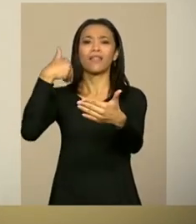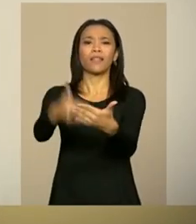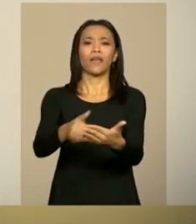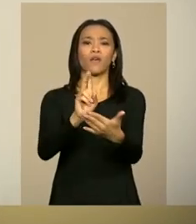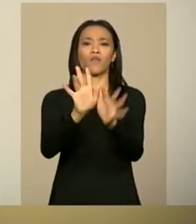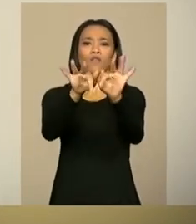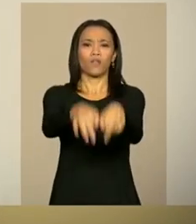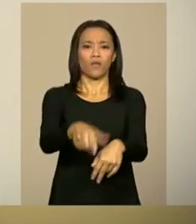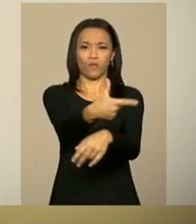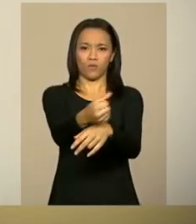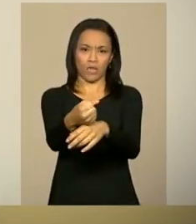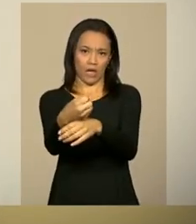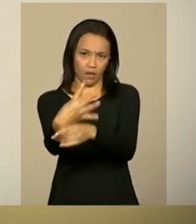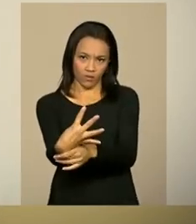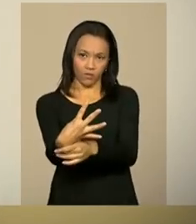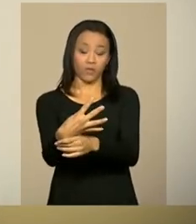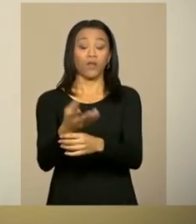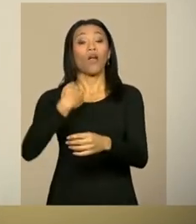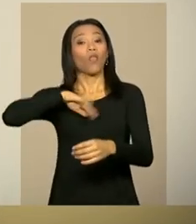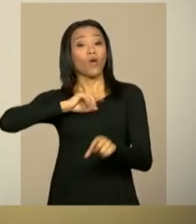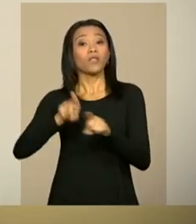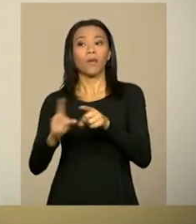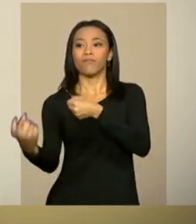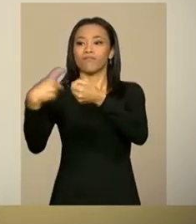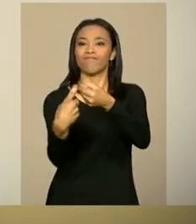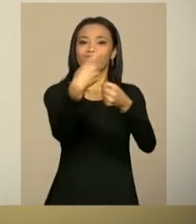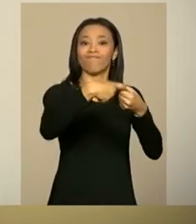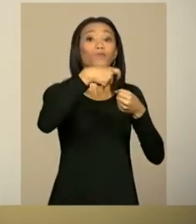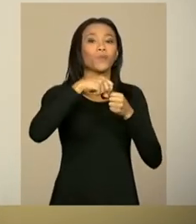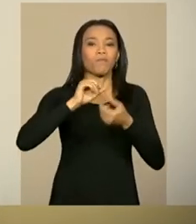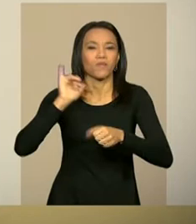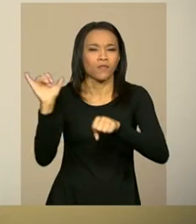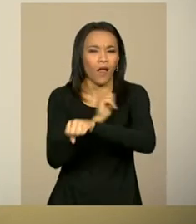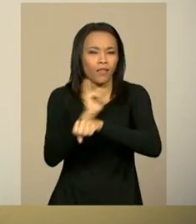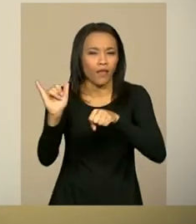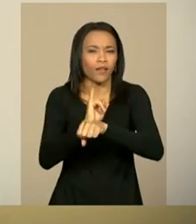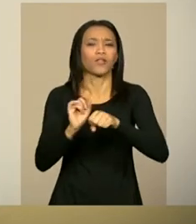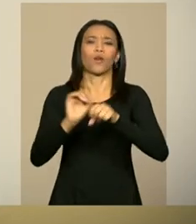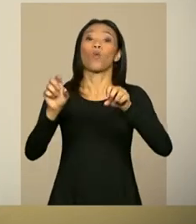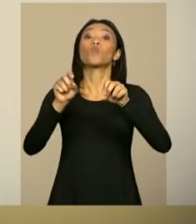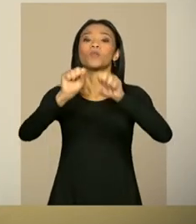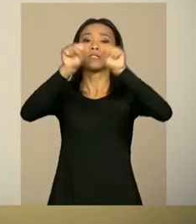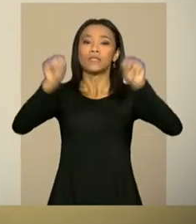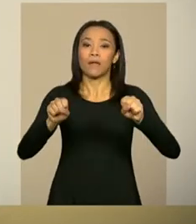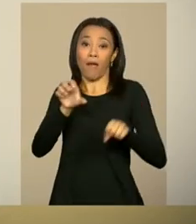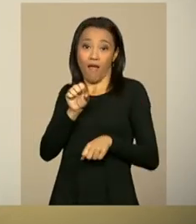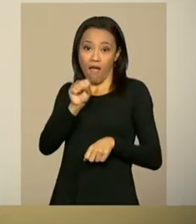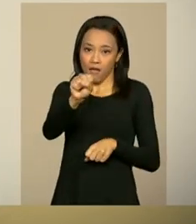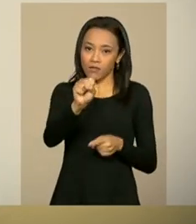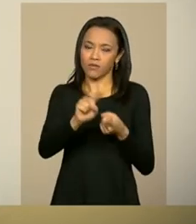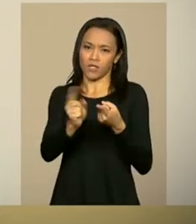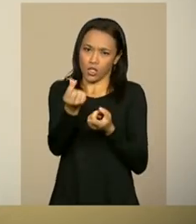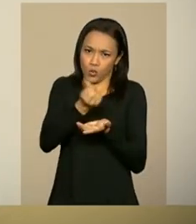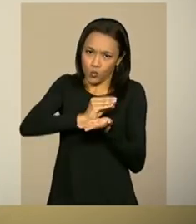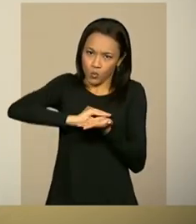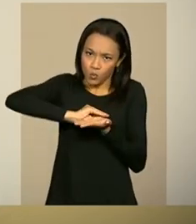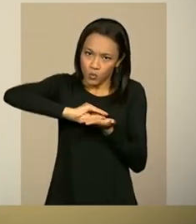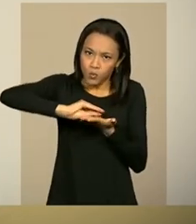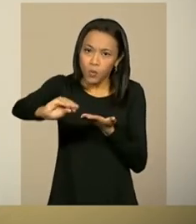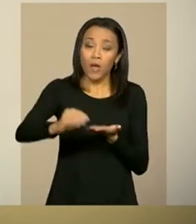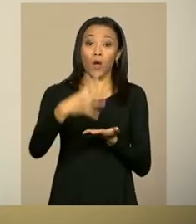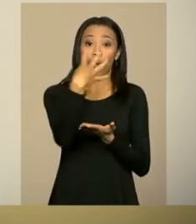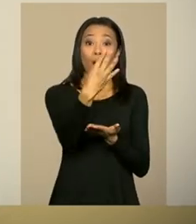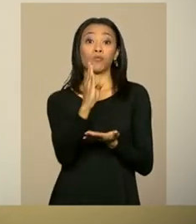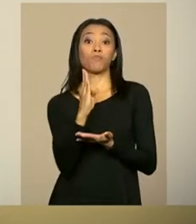final de 2014 firmamos parcerias estratégicas com sistema S colocando recursos em torno de